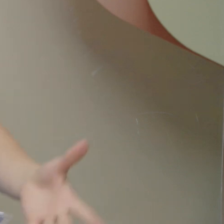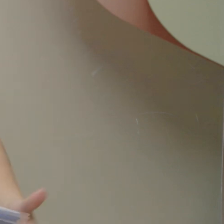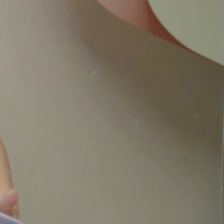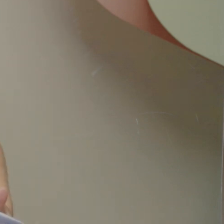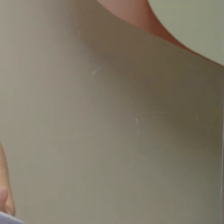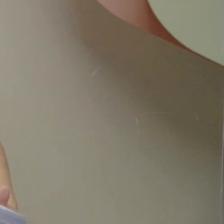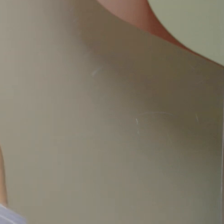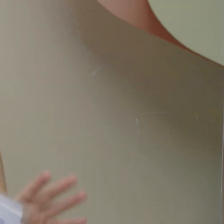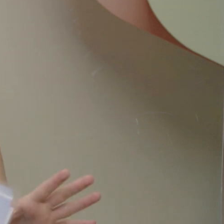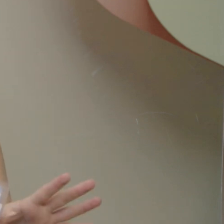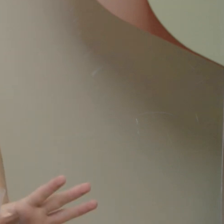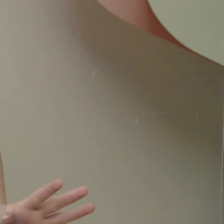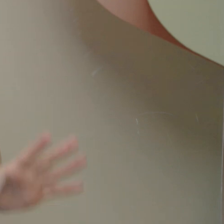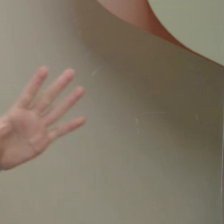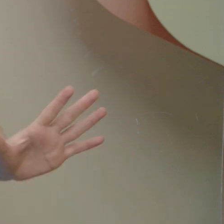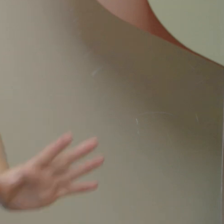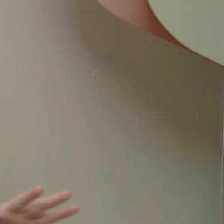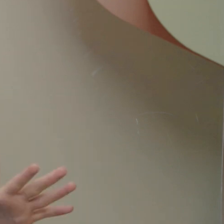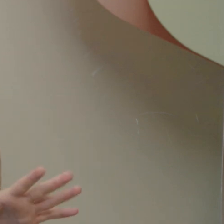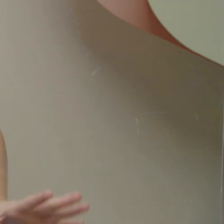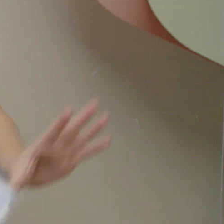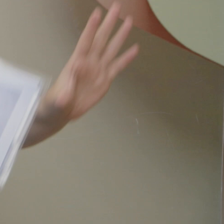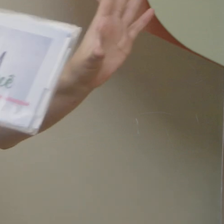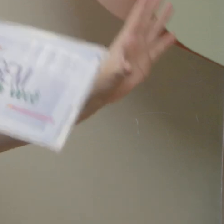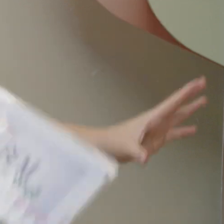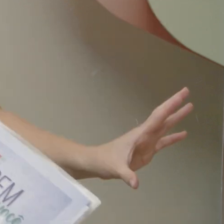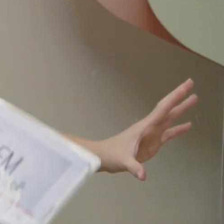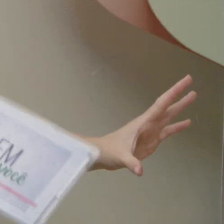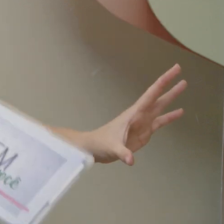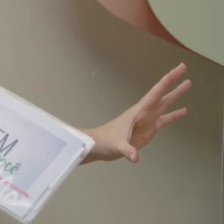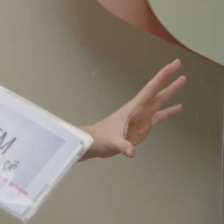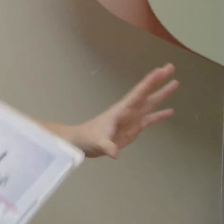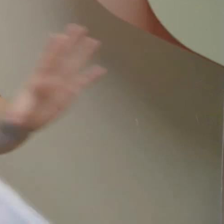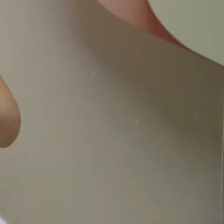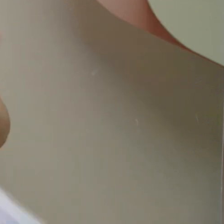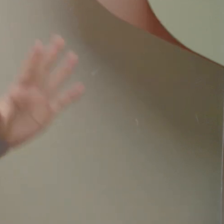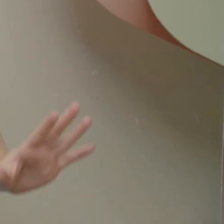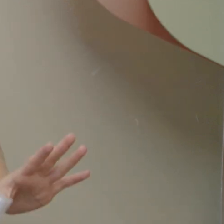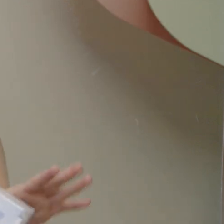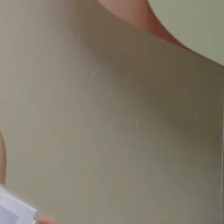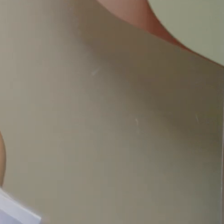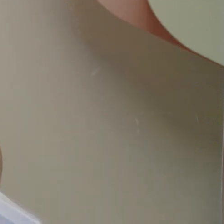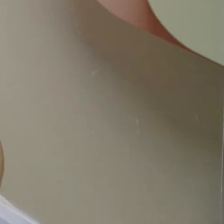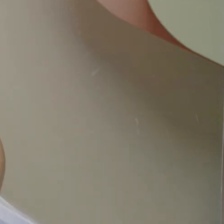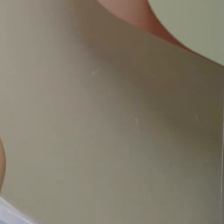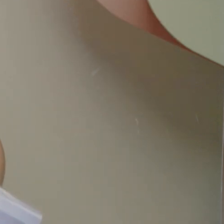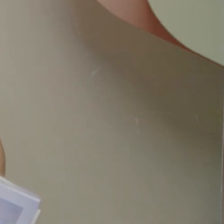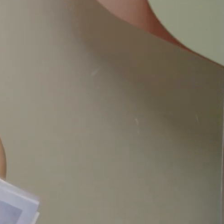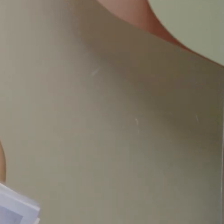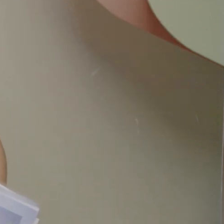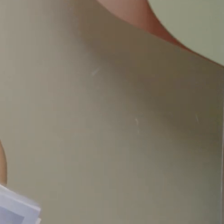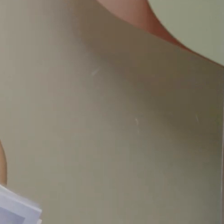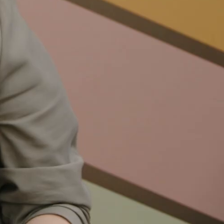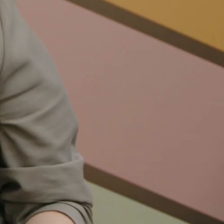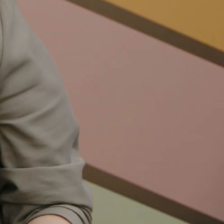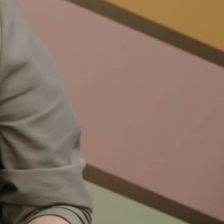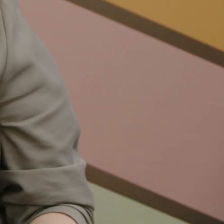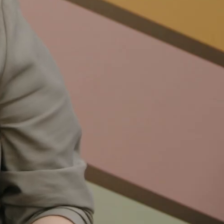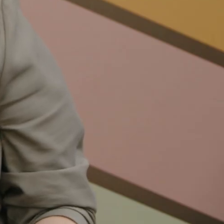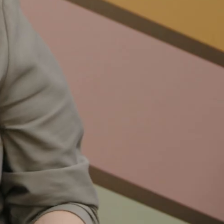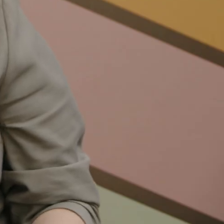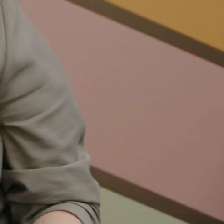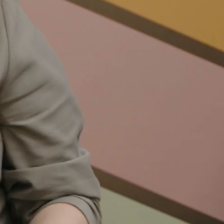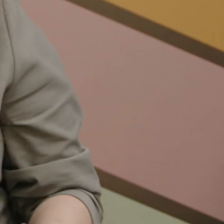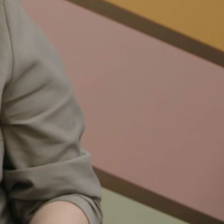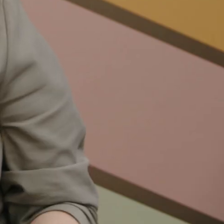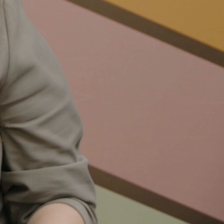com as vacinas em dia, tudo isso, né, é um complemento. Um sozinho não vai dar conta, né? Exatamente, né? Uma saúde